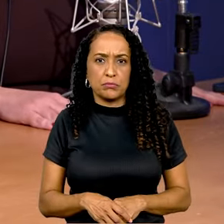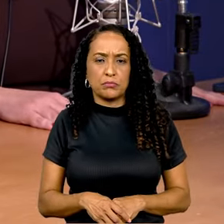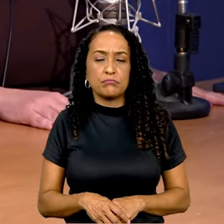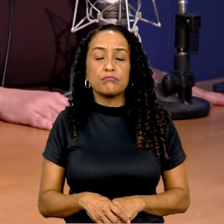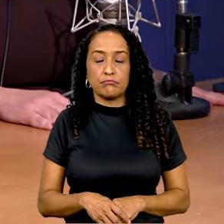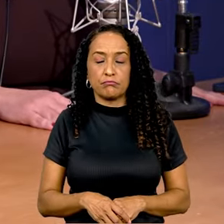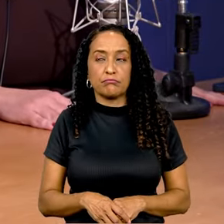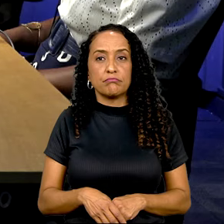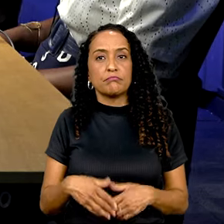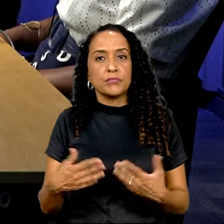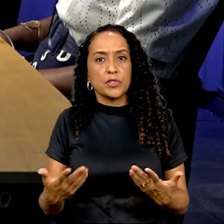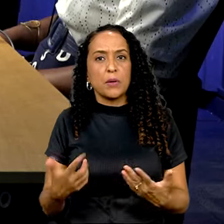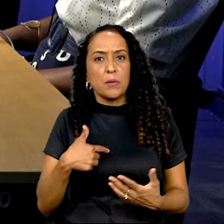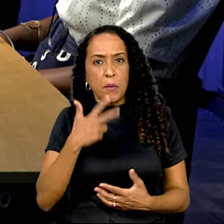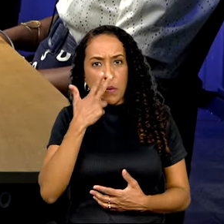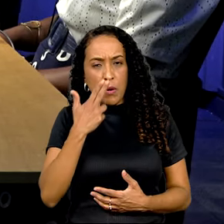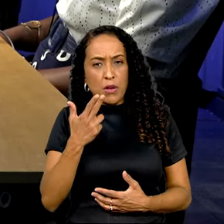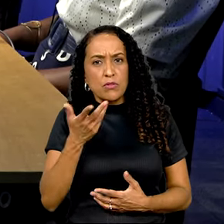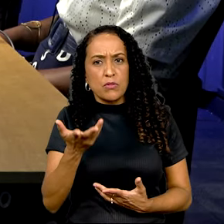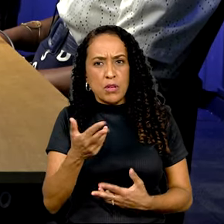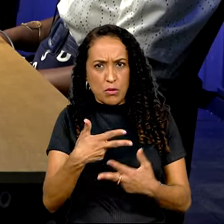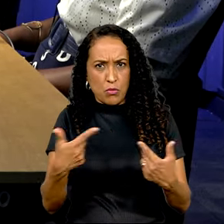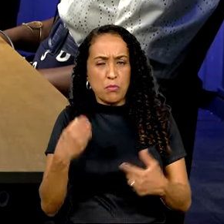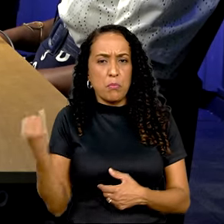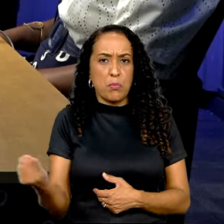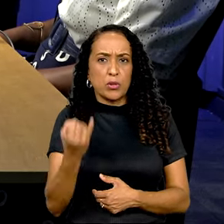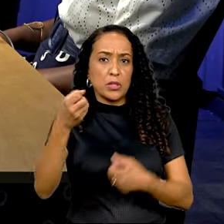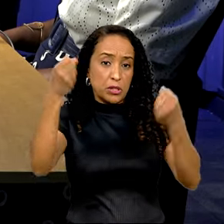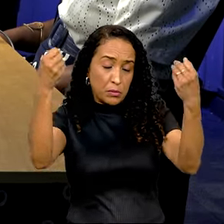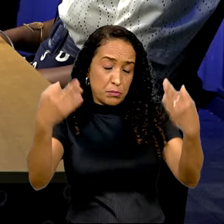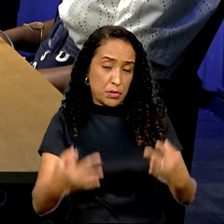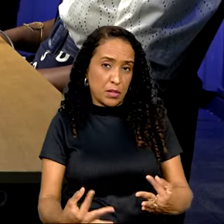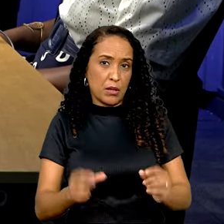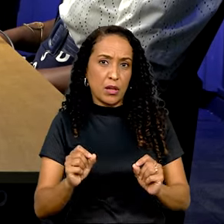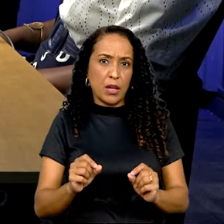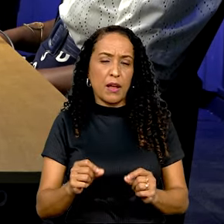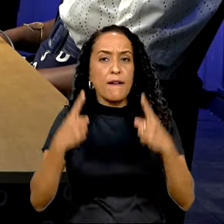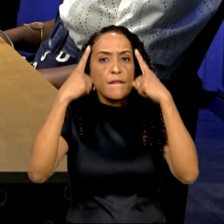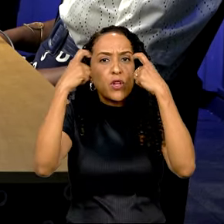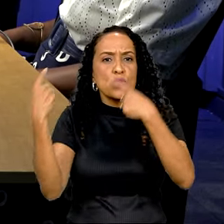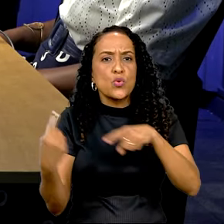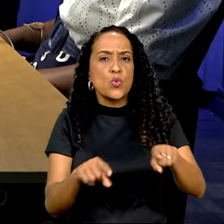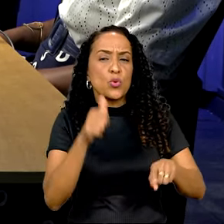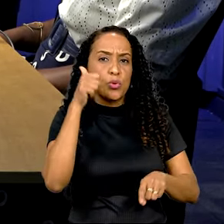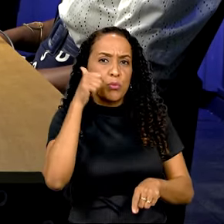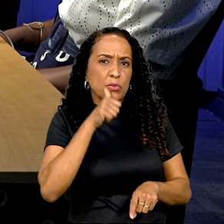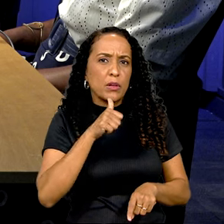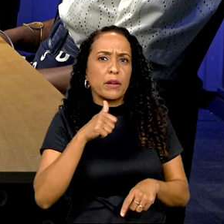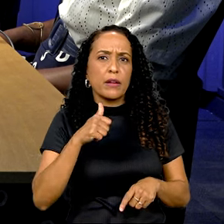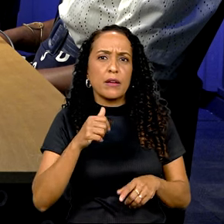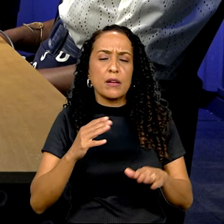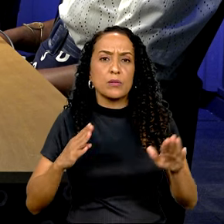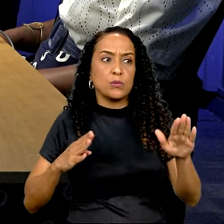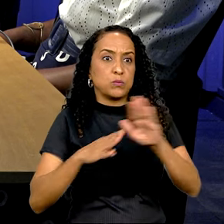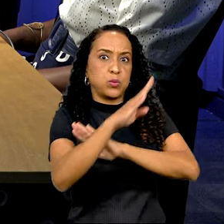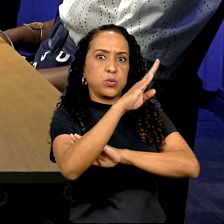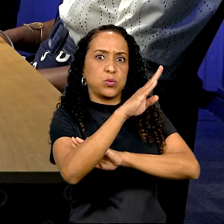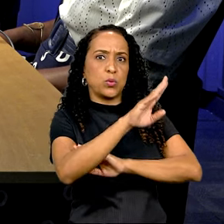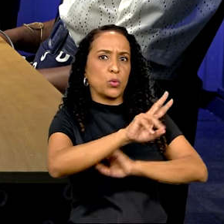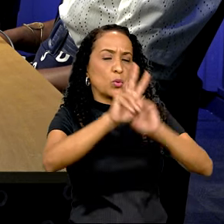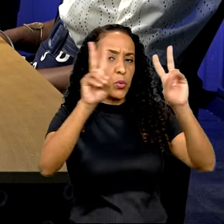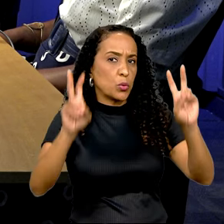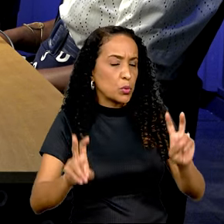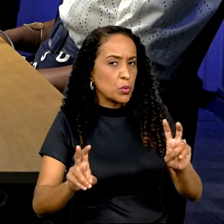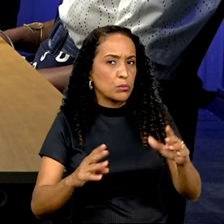Gabriel exatamente não acho que uma coisa que é importante de ressaltar é que a violência contra a mulher ela ultrapassa a